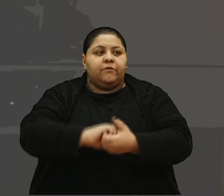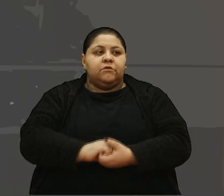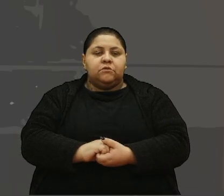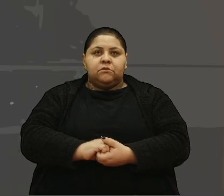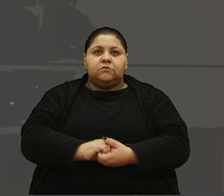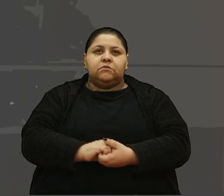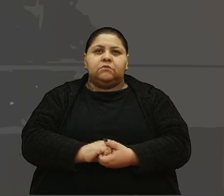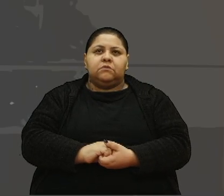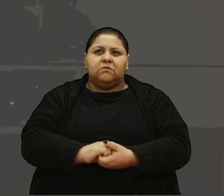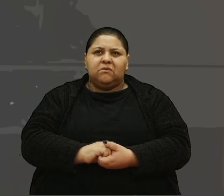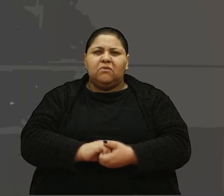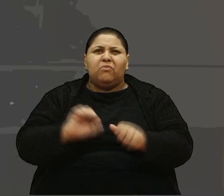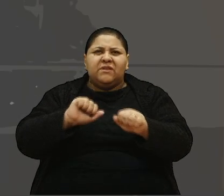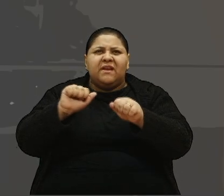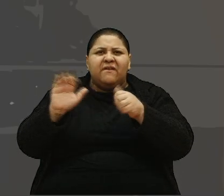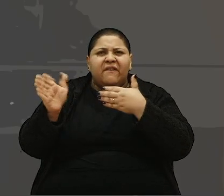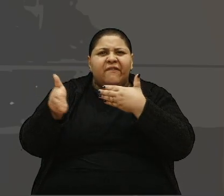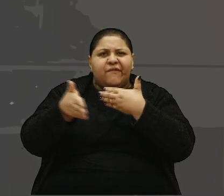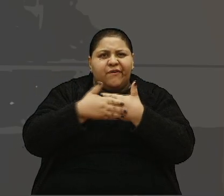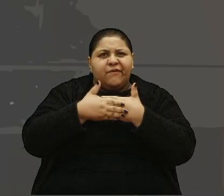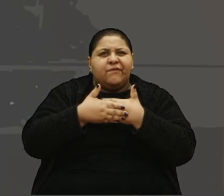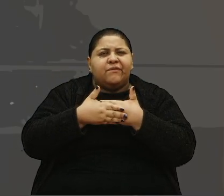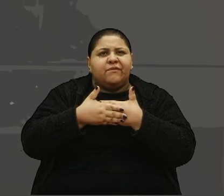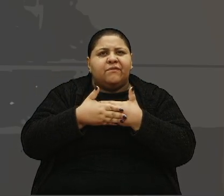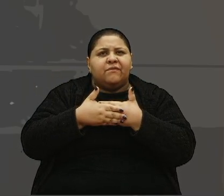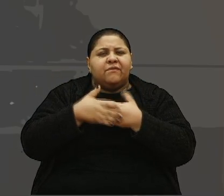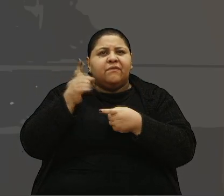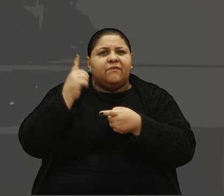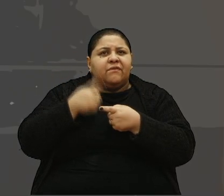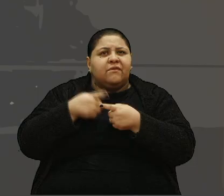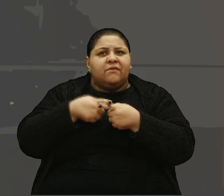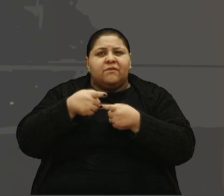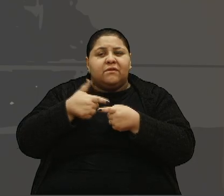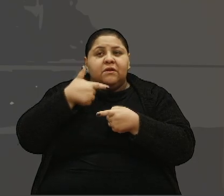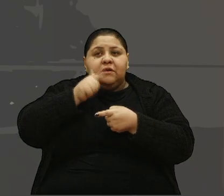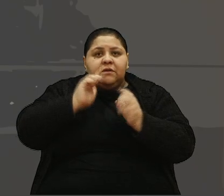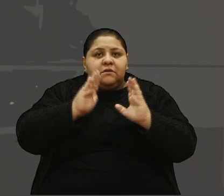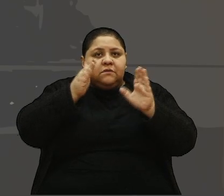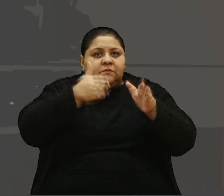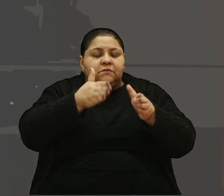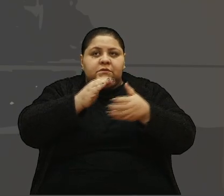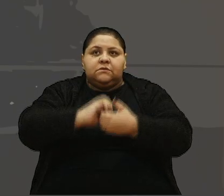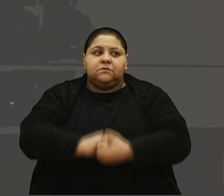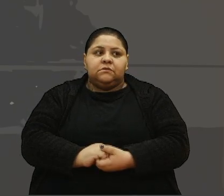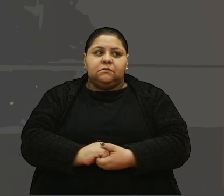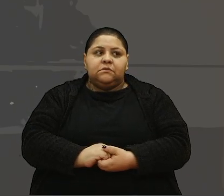Consegui encostar a porta ali porque não consigo me concentrar.